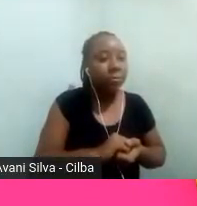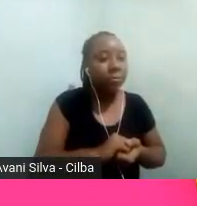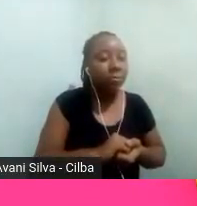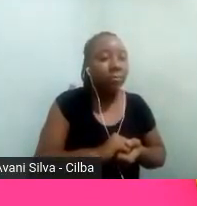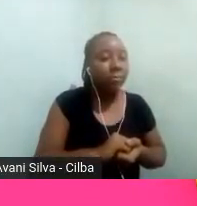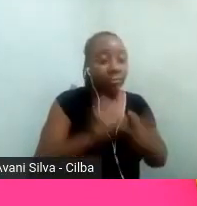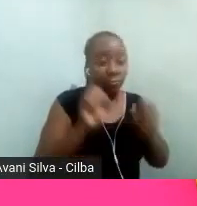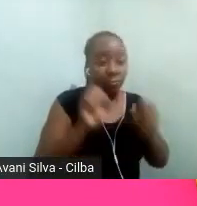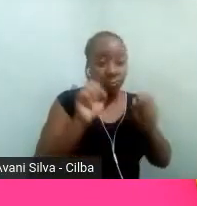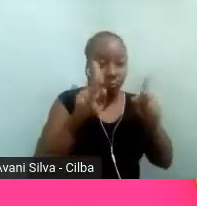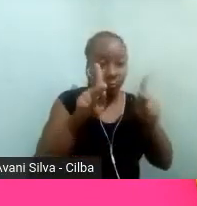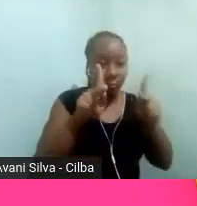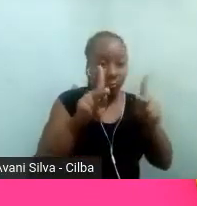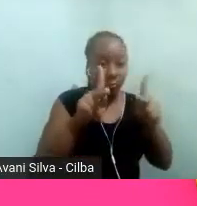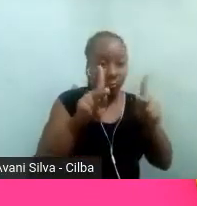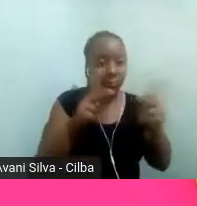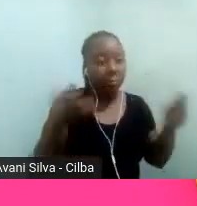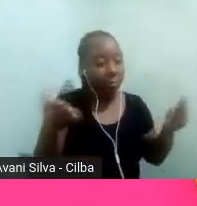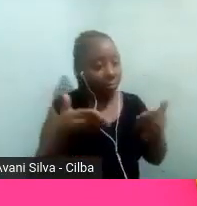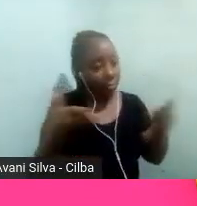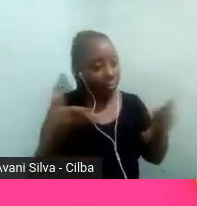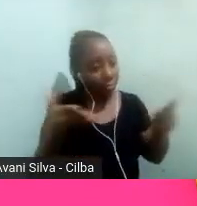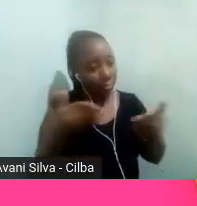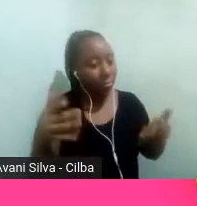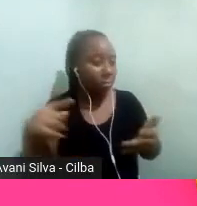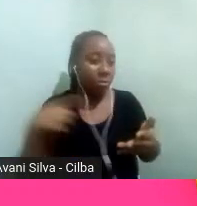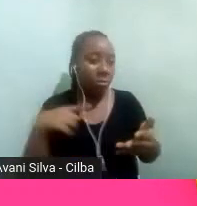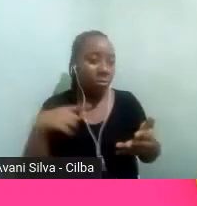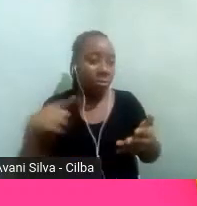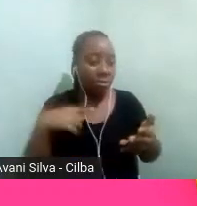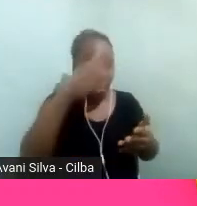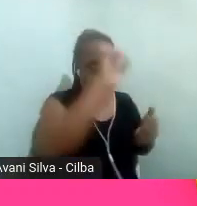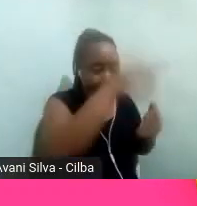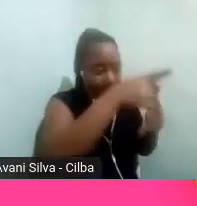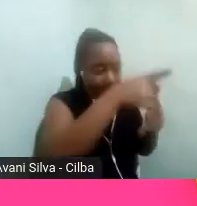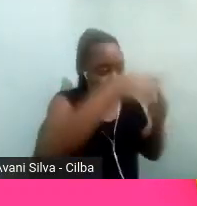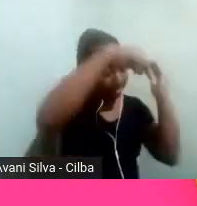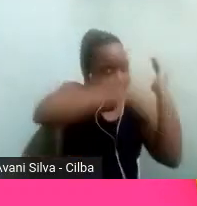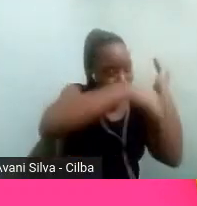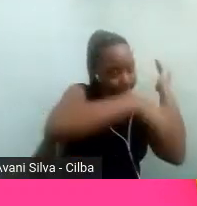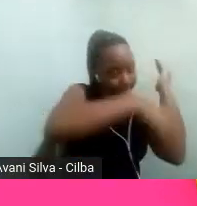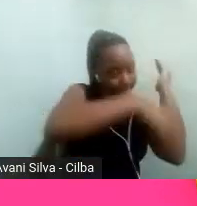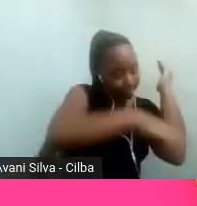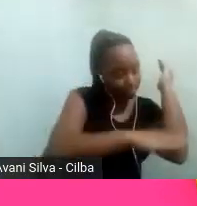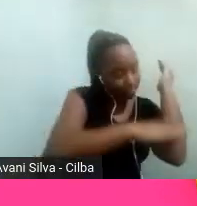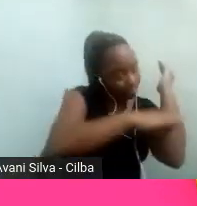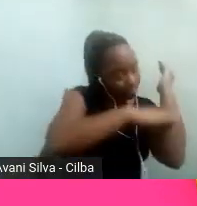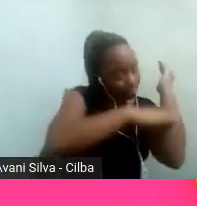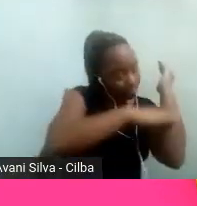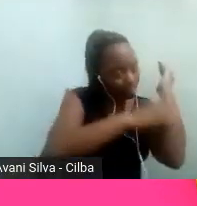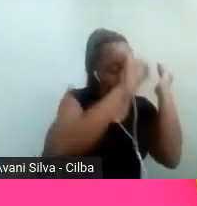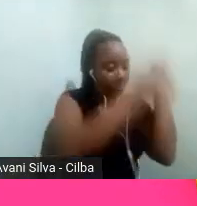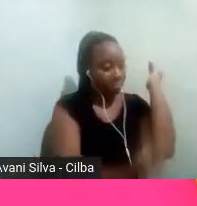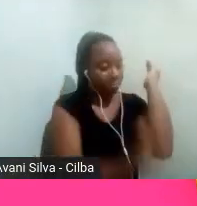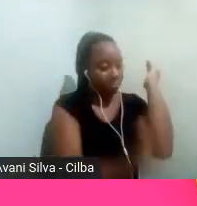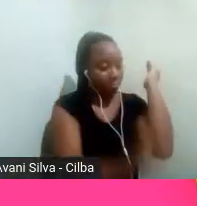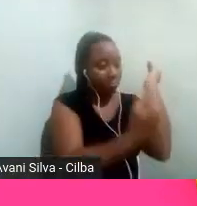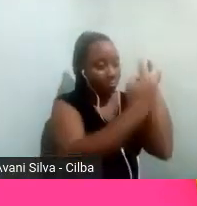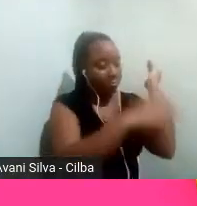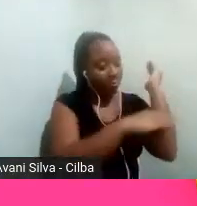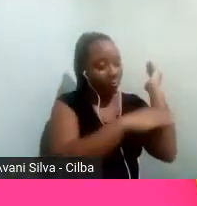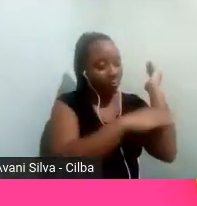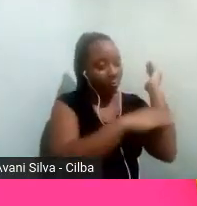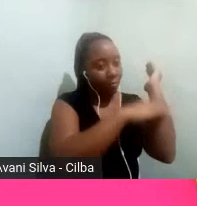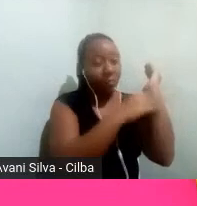Ok? Então, agora eu tenho então aqui o comando desce e eu tenho aqui o comando sobe. Eu tenho